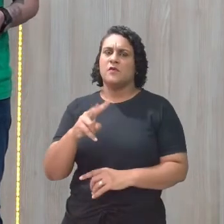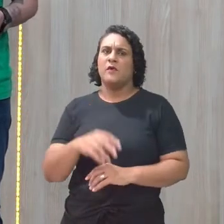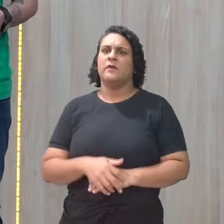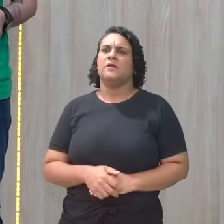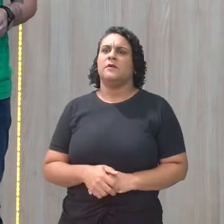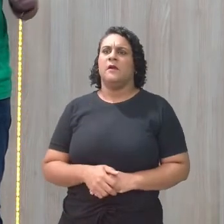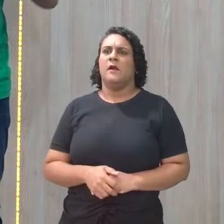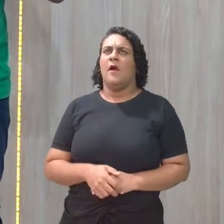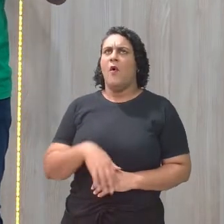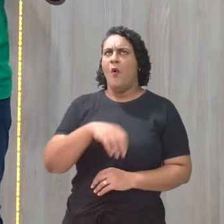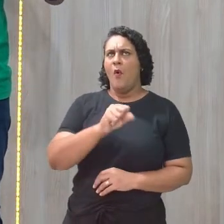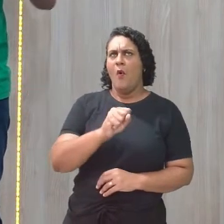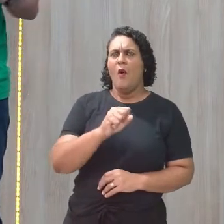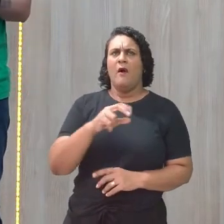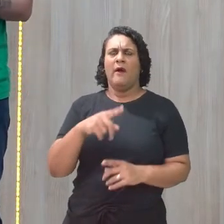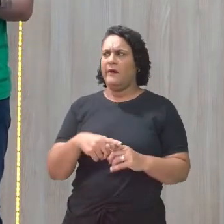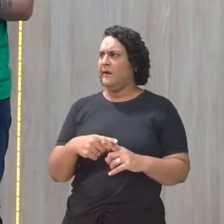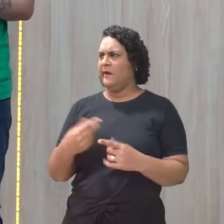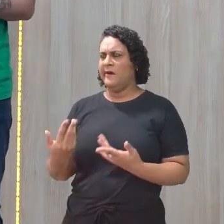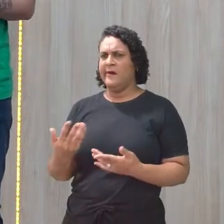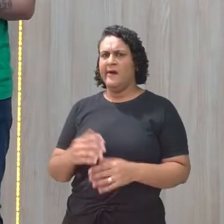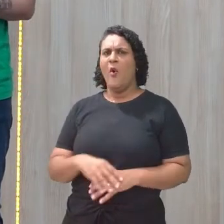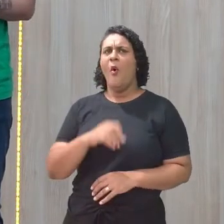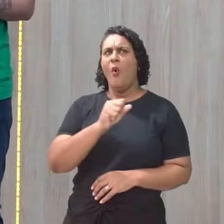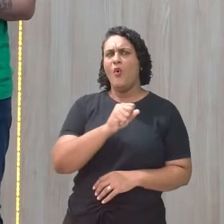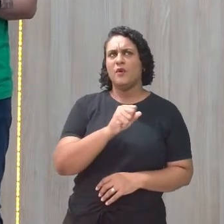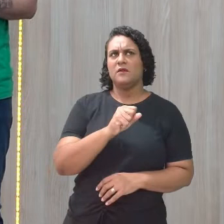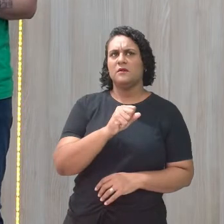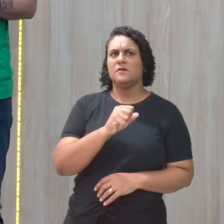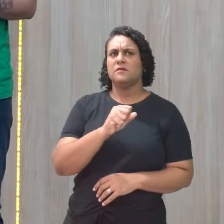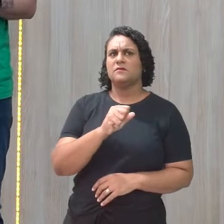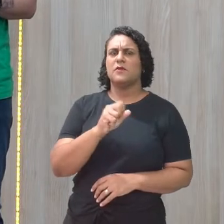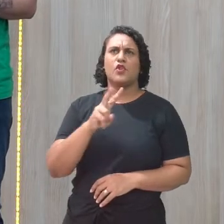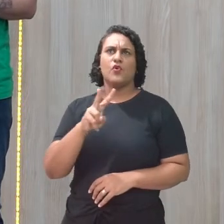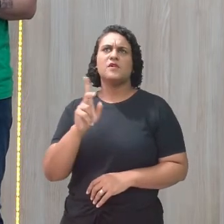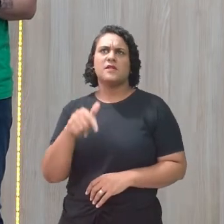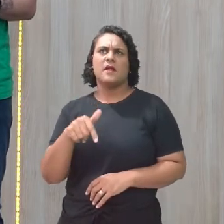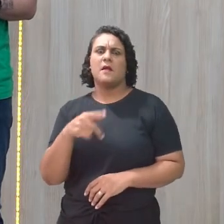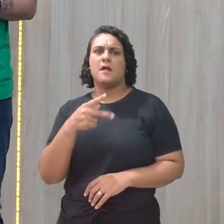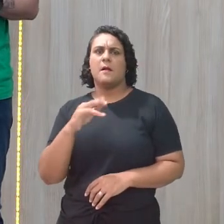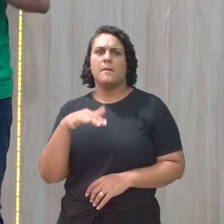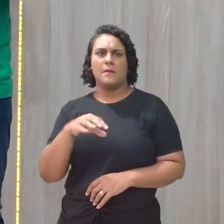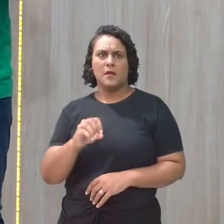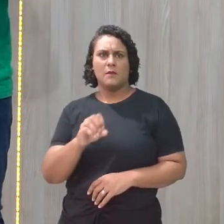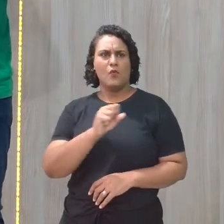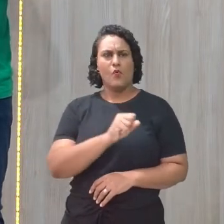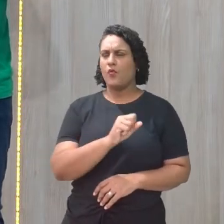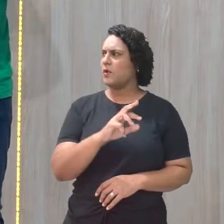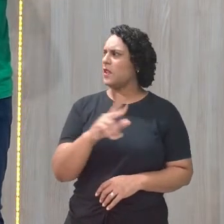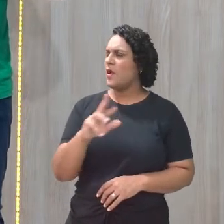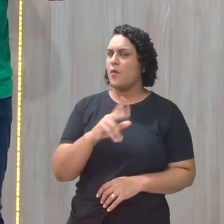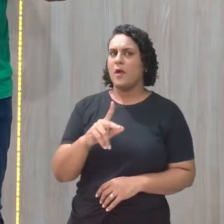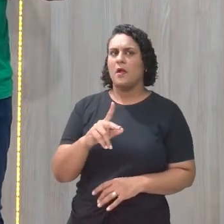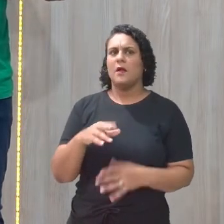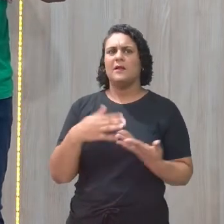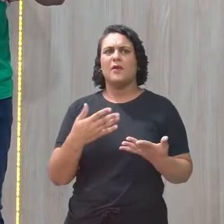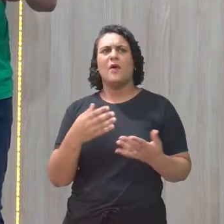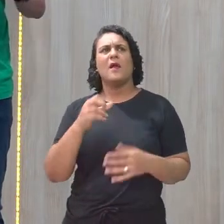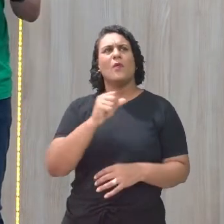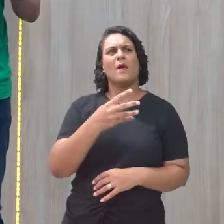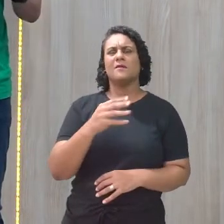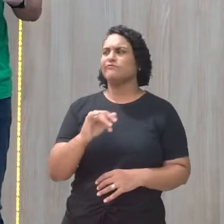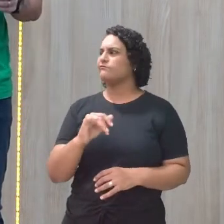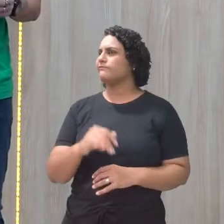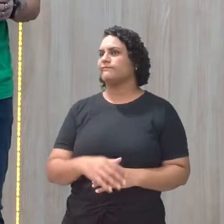eita, 2 já é primo, então vou mexer só no 8 agora. 8 é 4 vezes 2, eita, já tenho 2, 4,